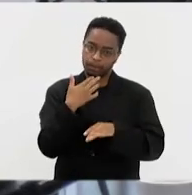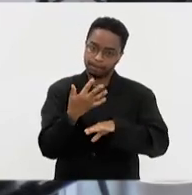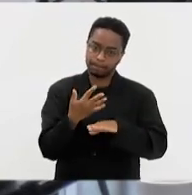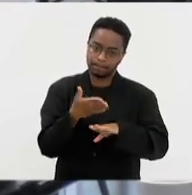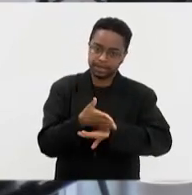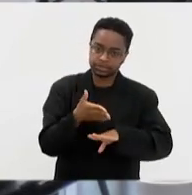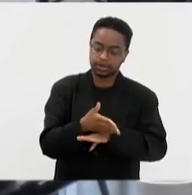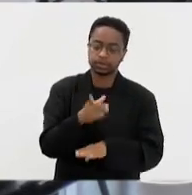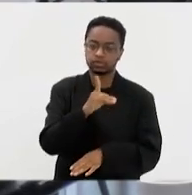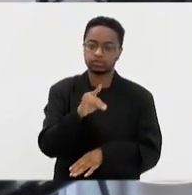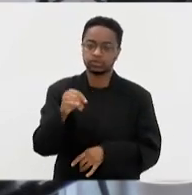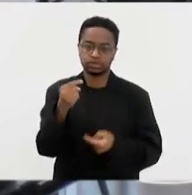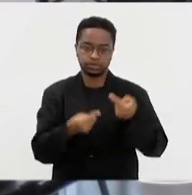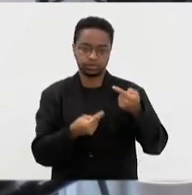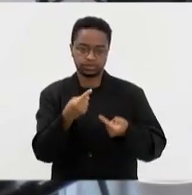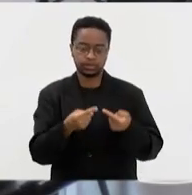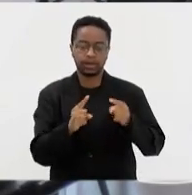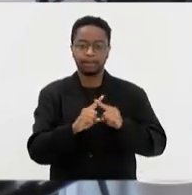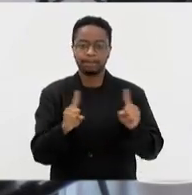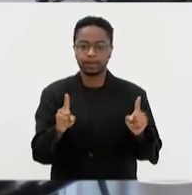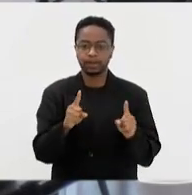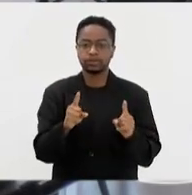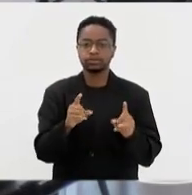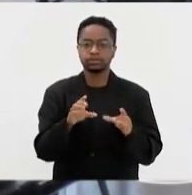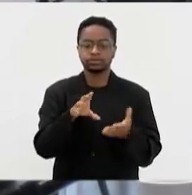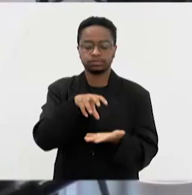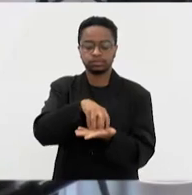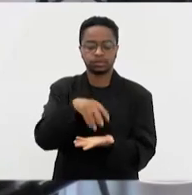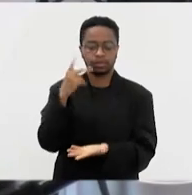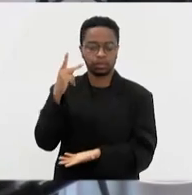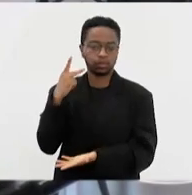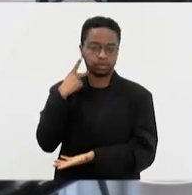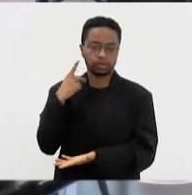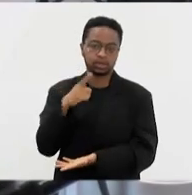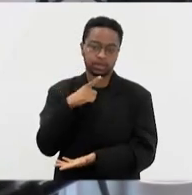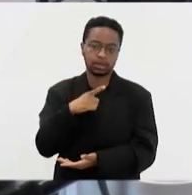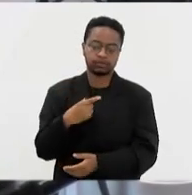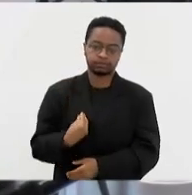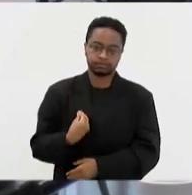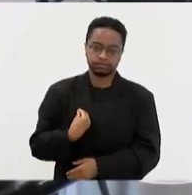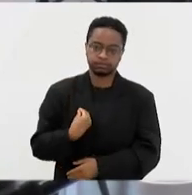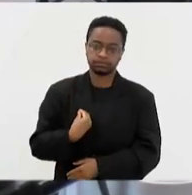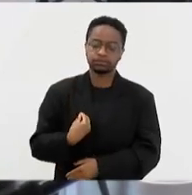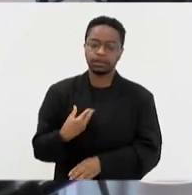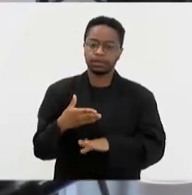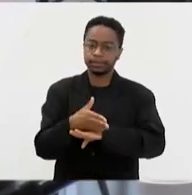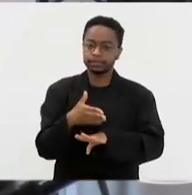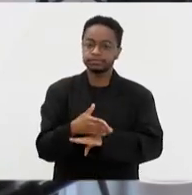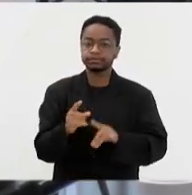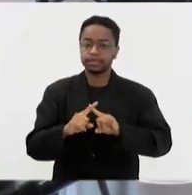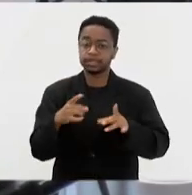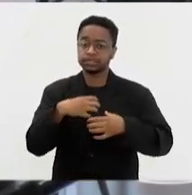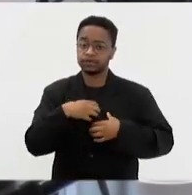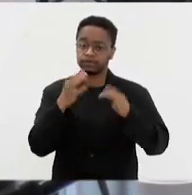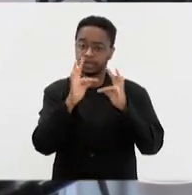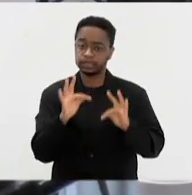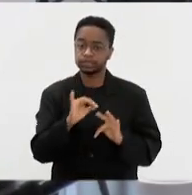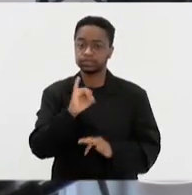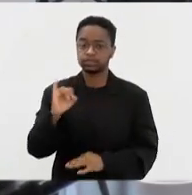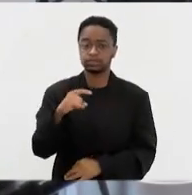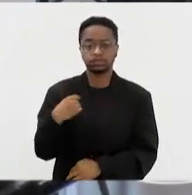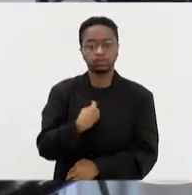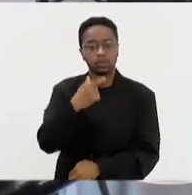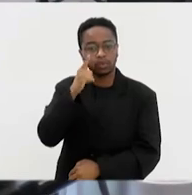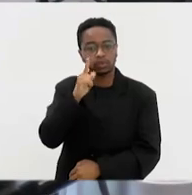do debate, mas a procuradoria se fez presente, e ela vai ficar super feliz da gente poder estar lá, junto